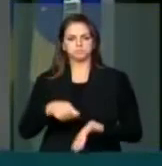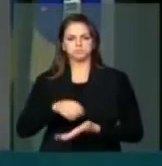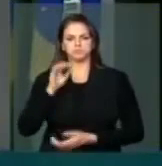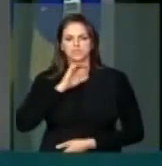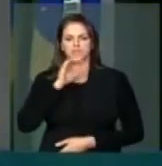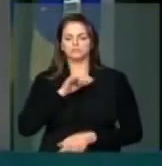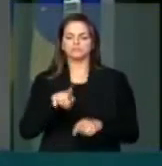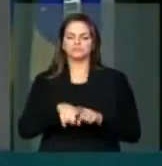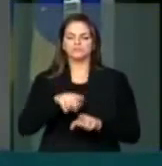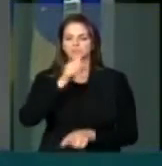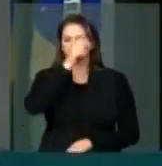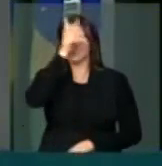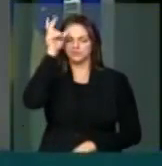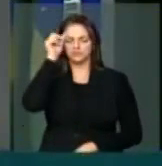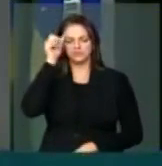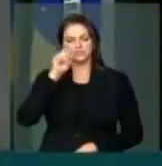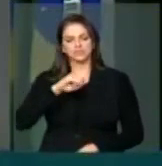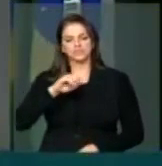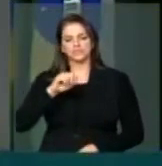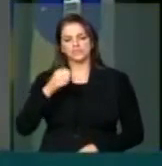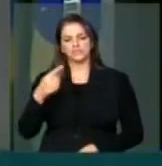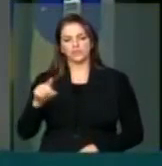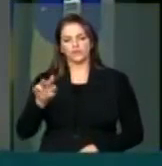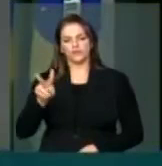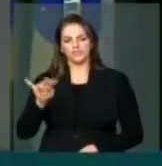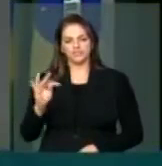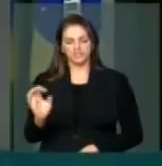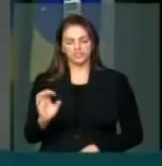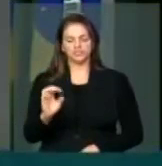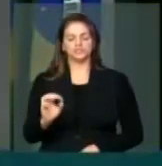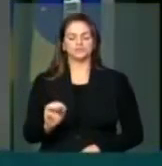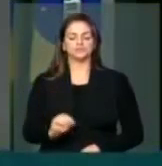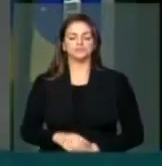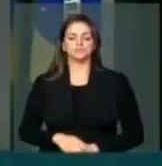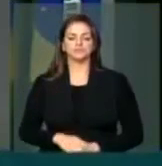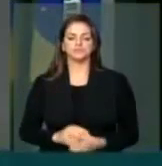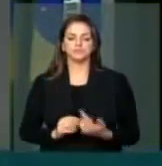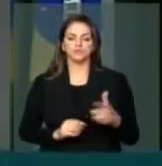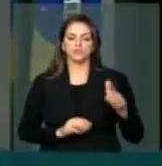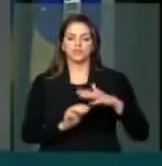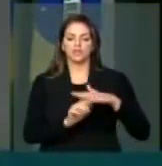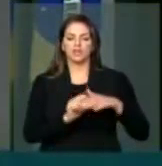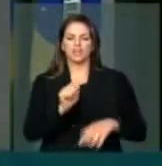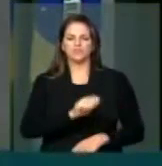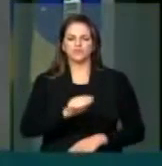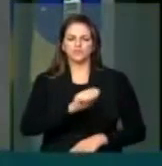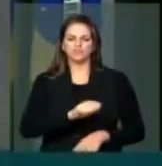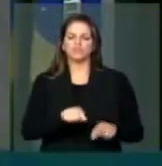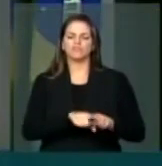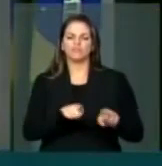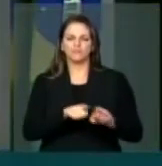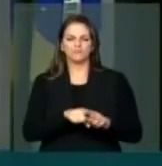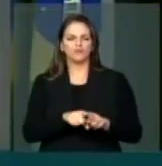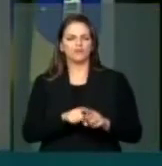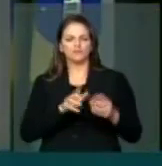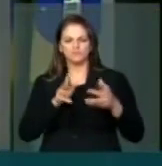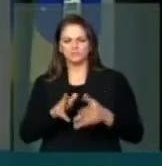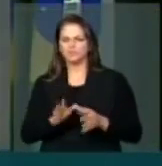Rosa, lá de São Vicente, o presidente da Associação Comercial, Wagner Sexa, também da Associação Comercial de São Vicente, todo mundo